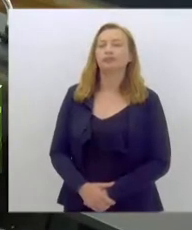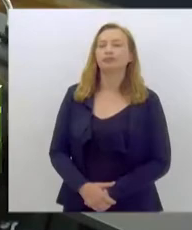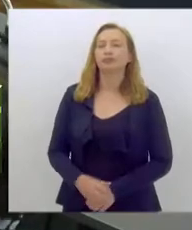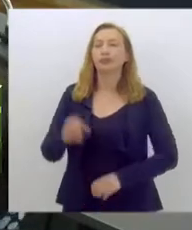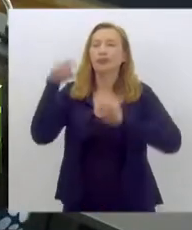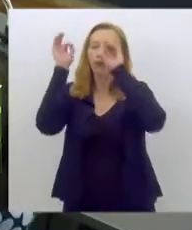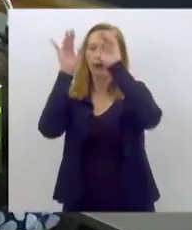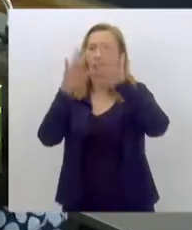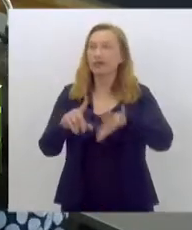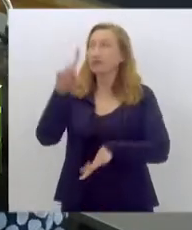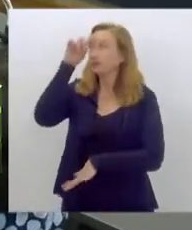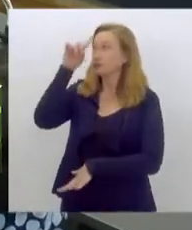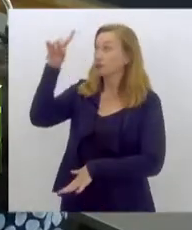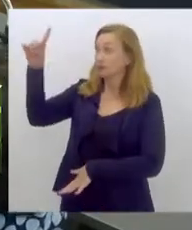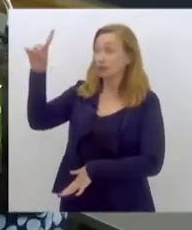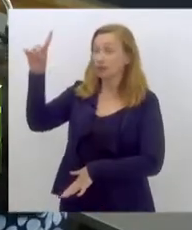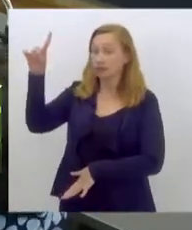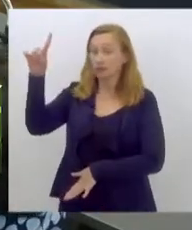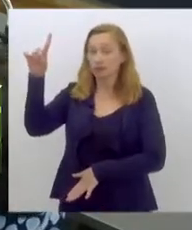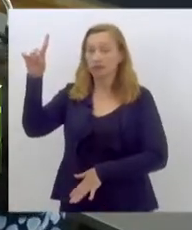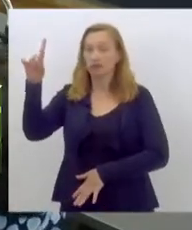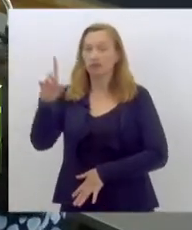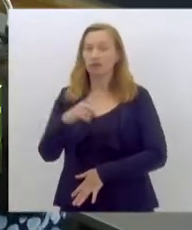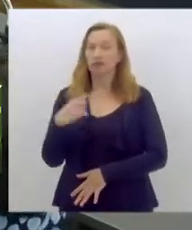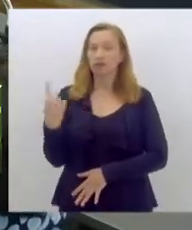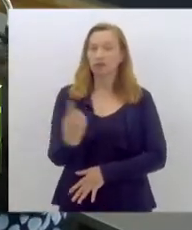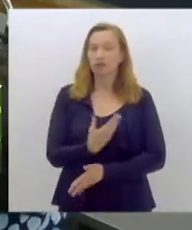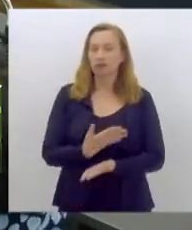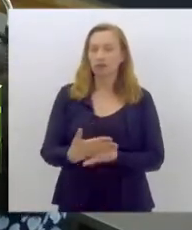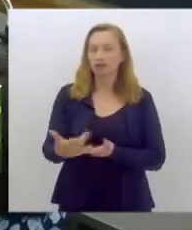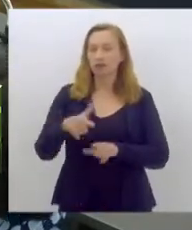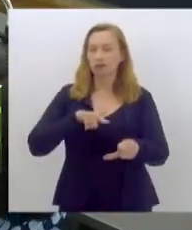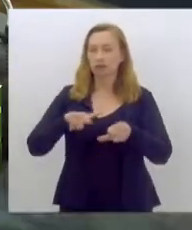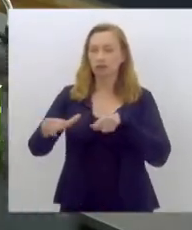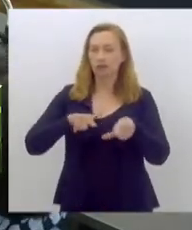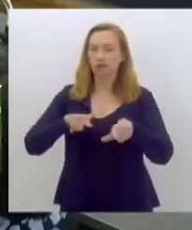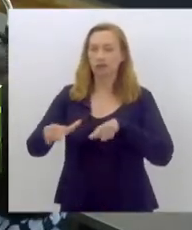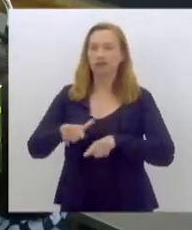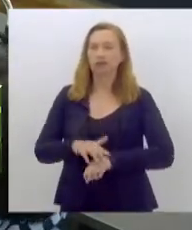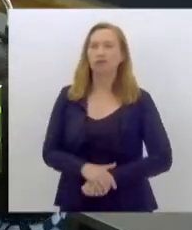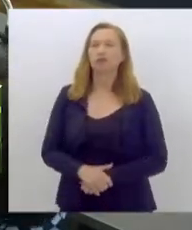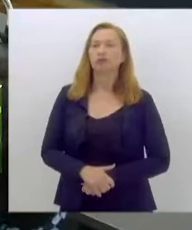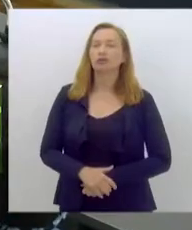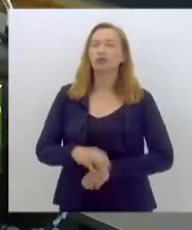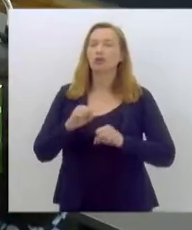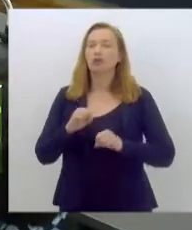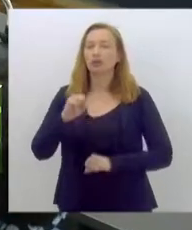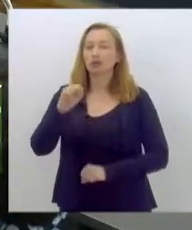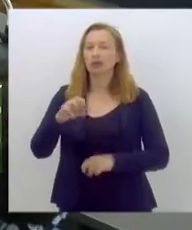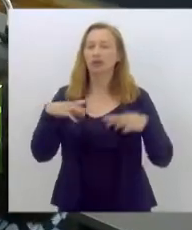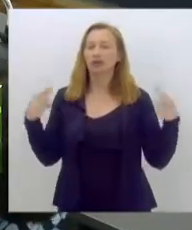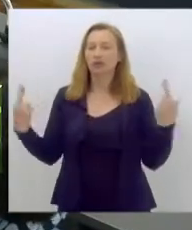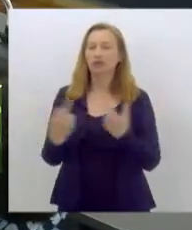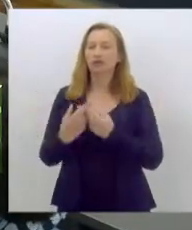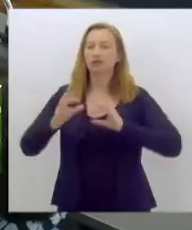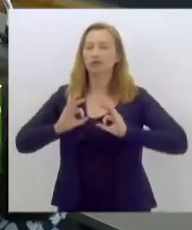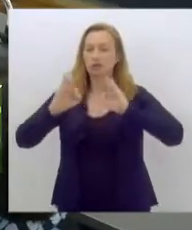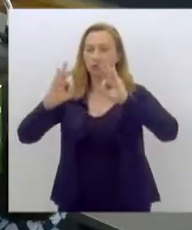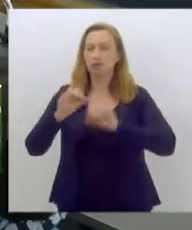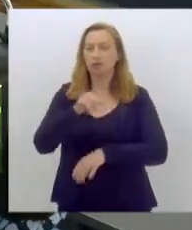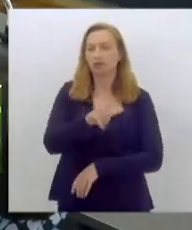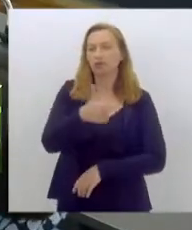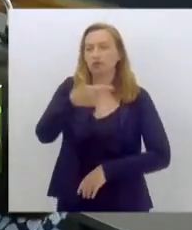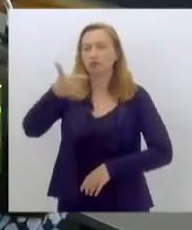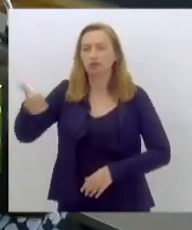havendo número regimental e sua proteção de Deus, declaro abertos trabalhos para a 8ª reunião extraordinária de 2022